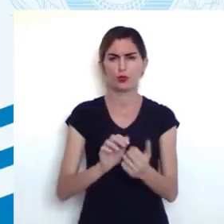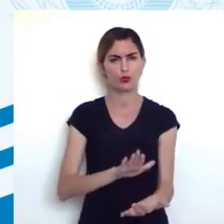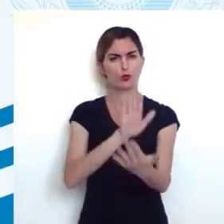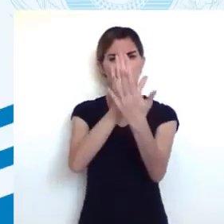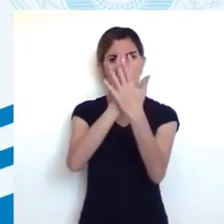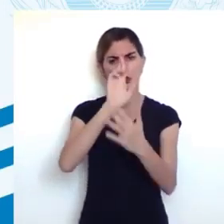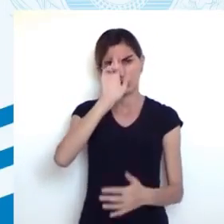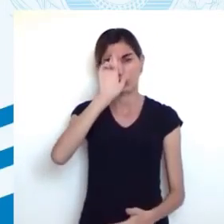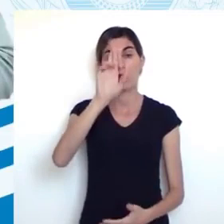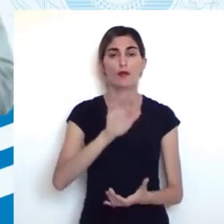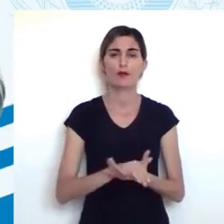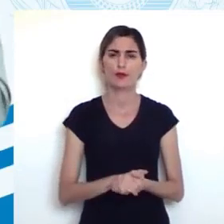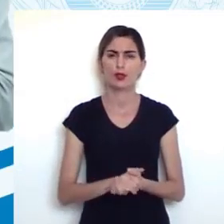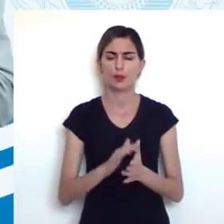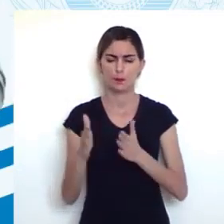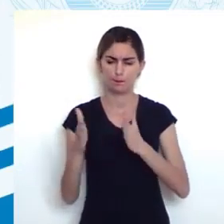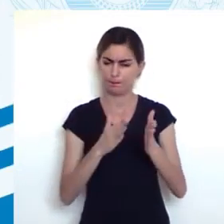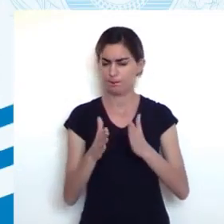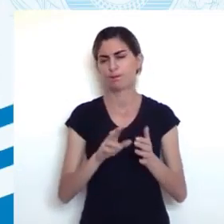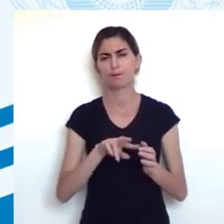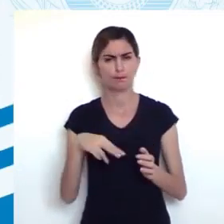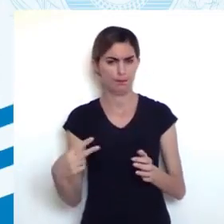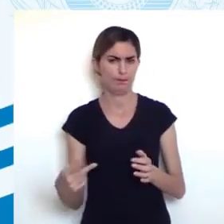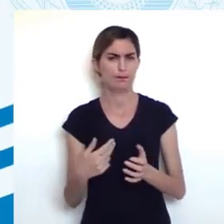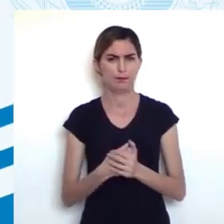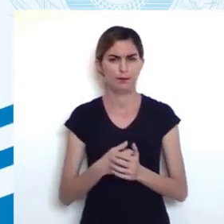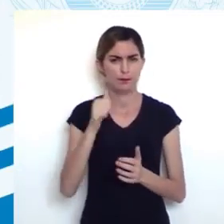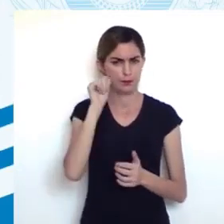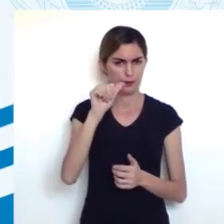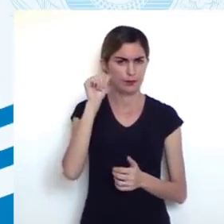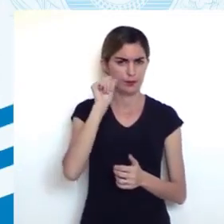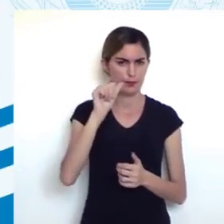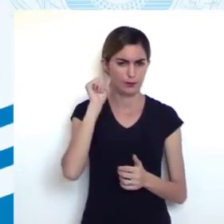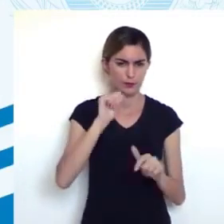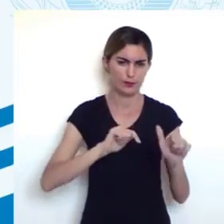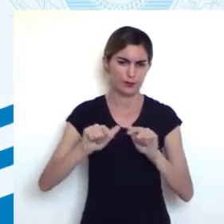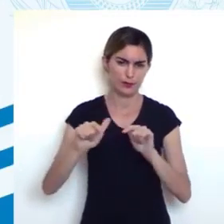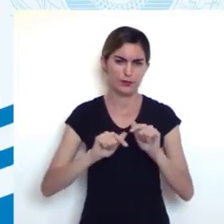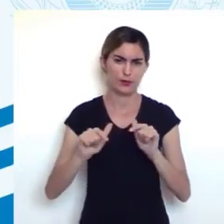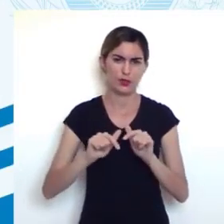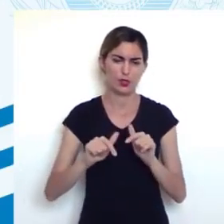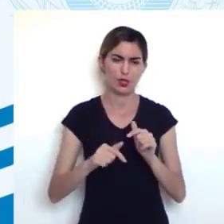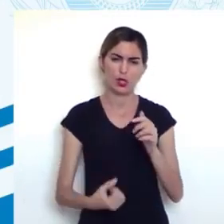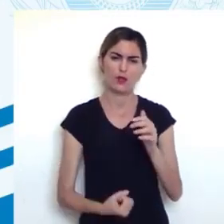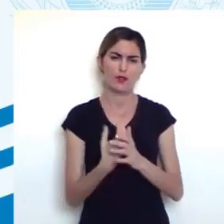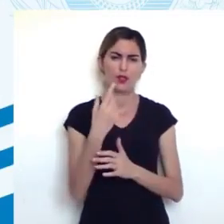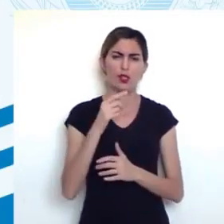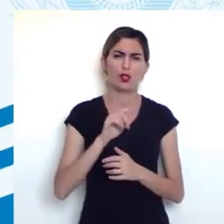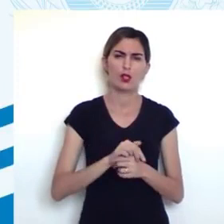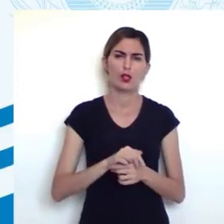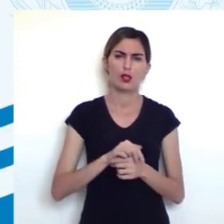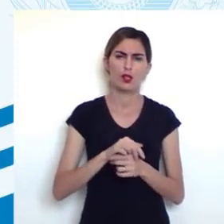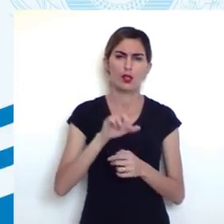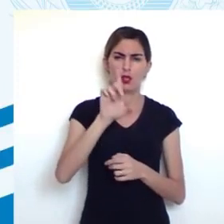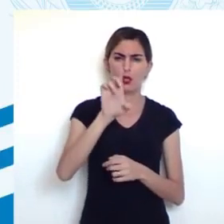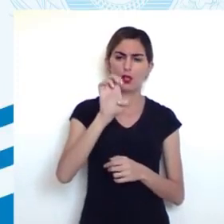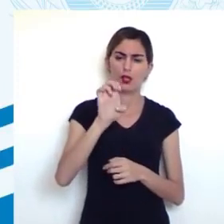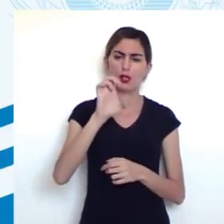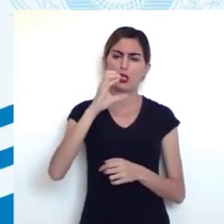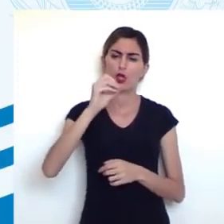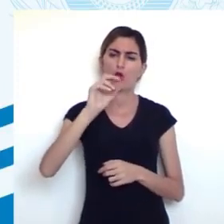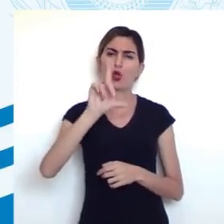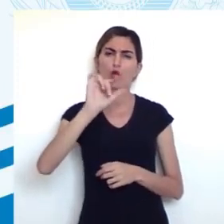né? Então, nesse contexto aí da luta das mulheres, emergem as figuras de